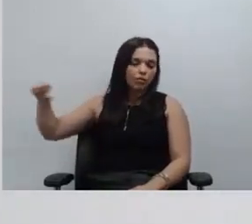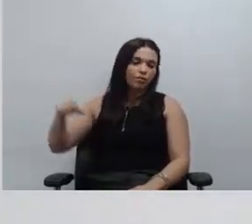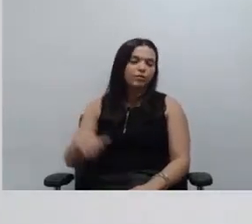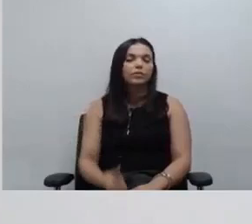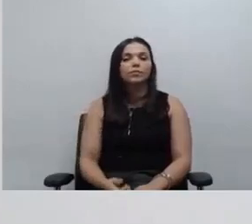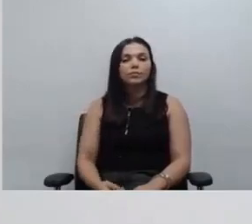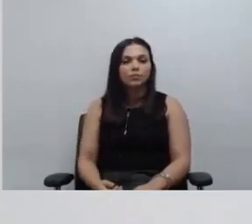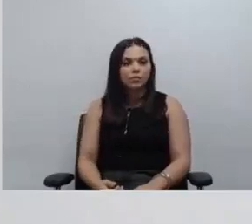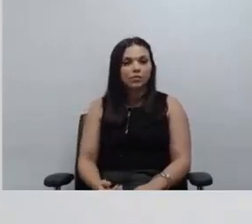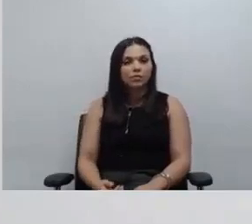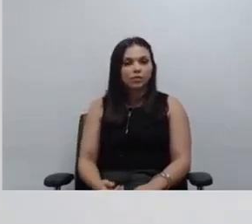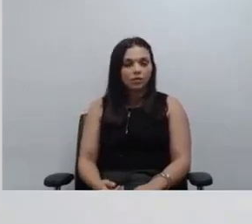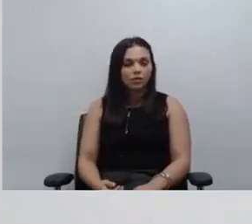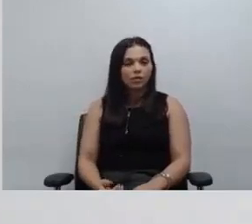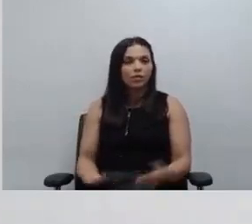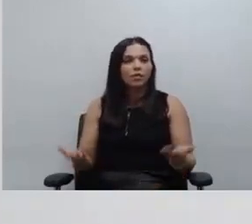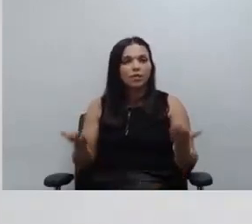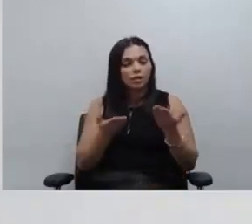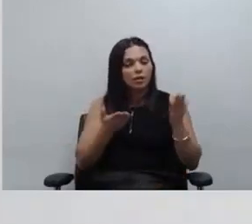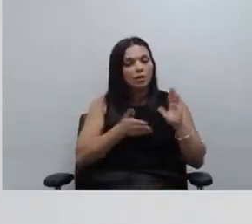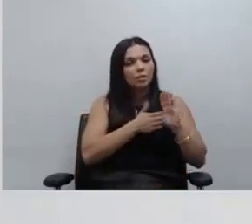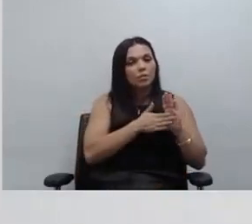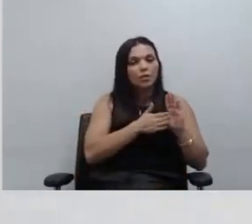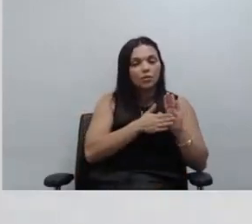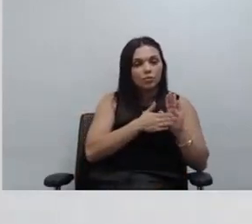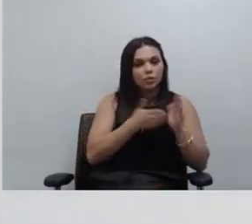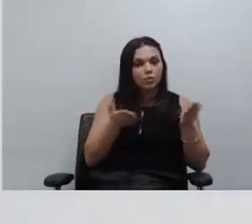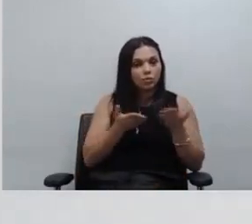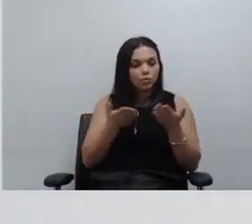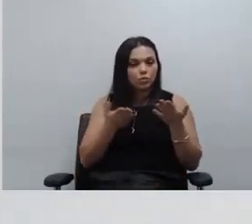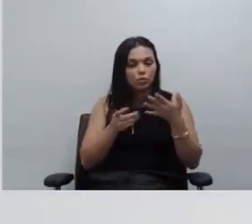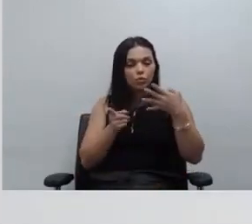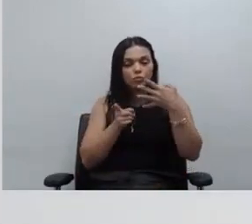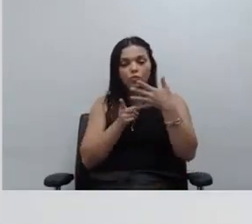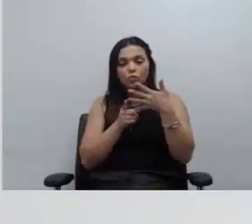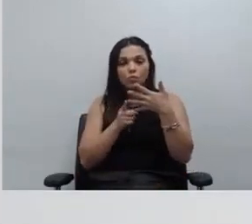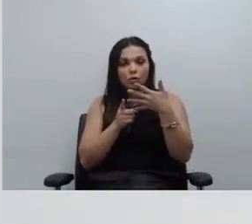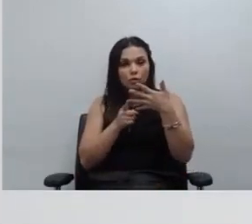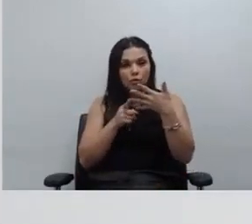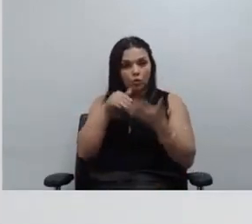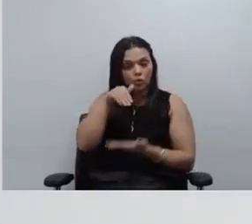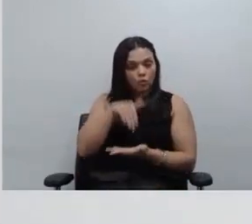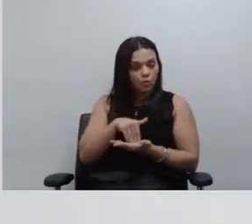Passamos ao penúltimo processo da pauta de hoje, processo